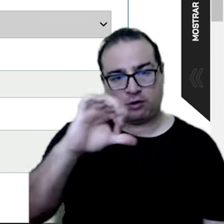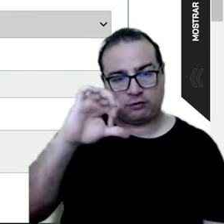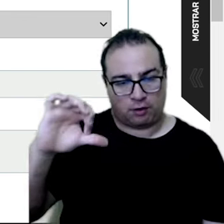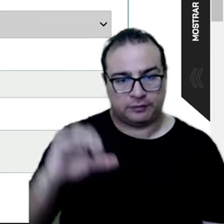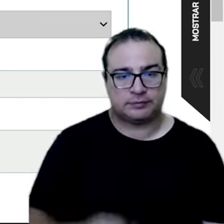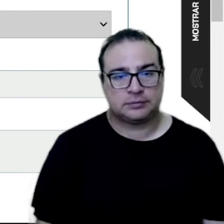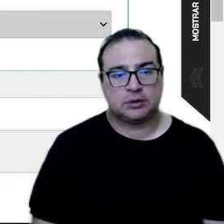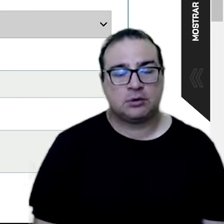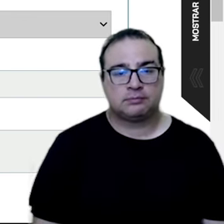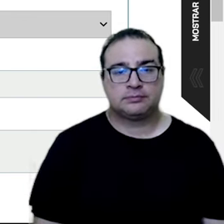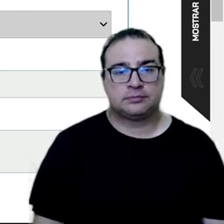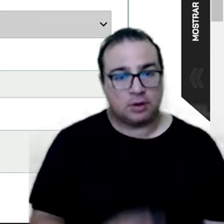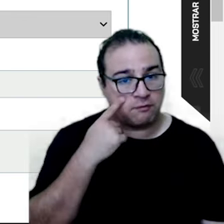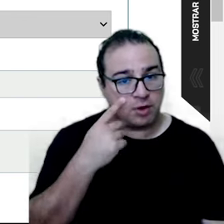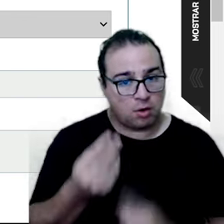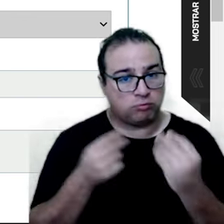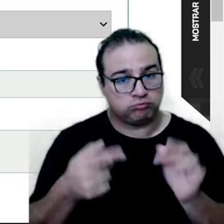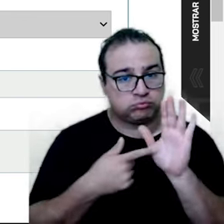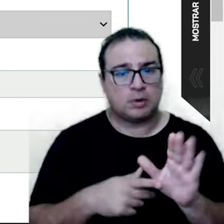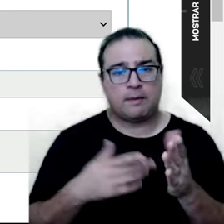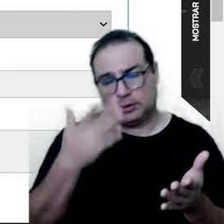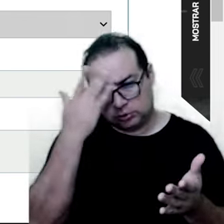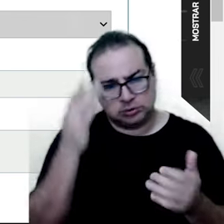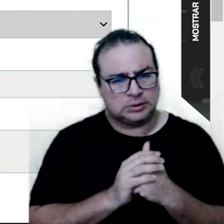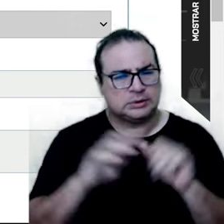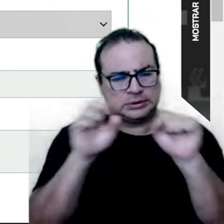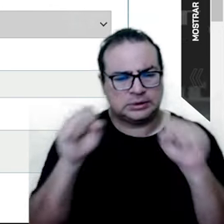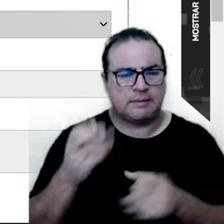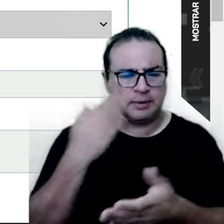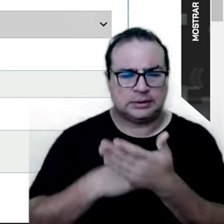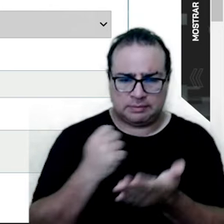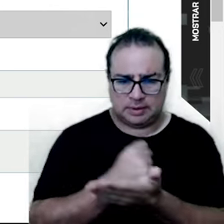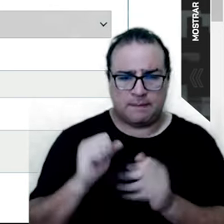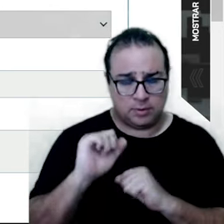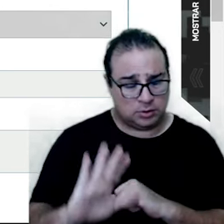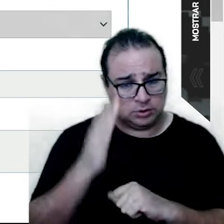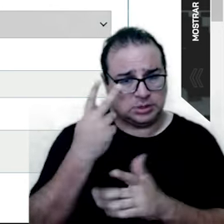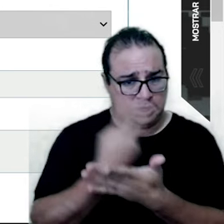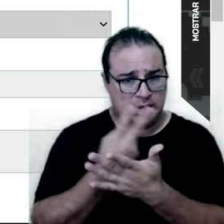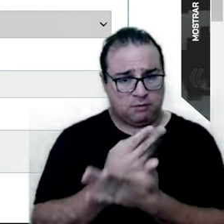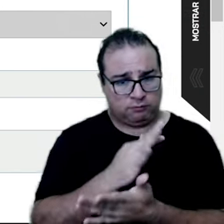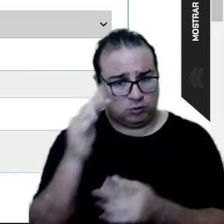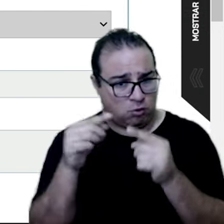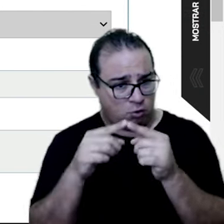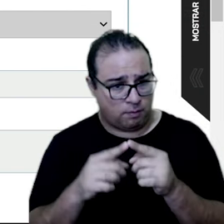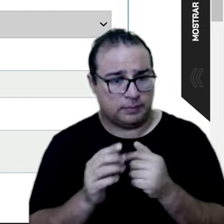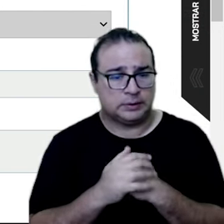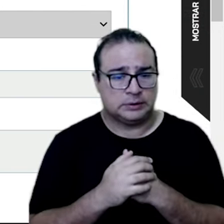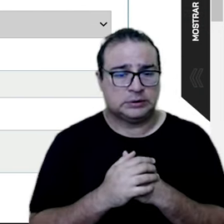99999 aí aqui ó dá uma olhada Poxa Oscar sistema tá deixando passar isso pode dar erro lá de